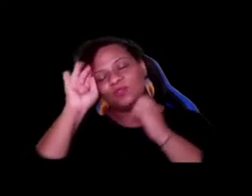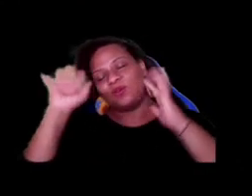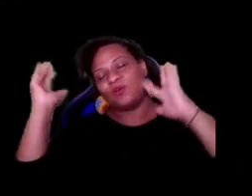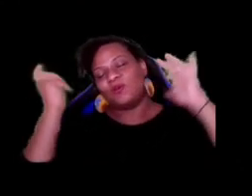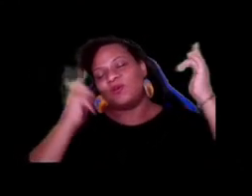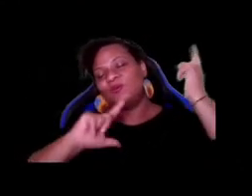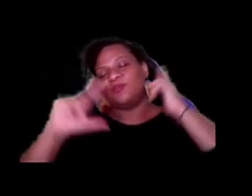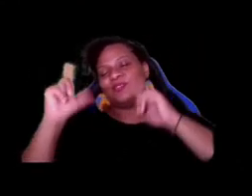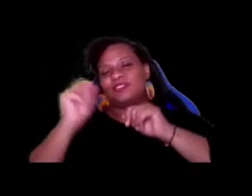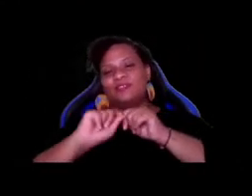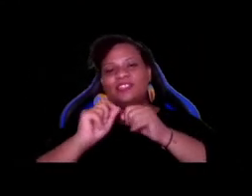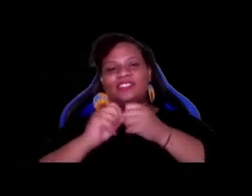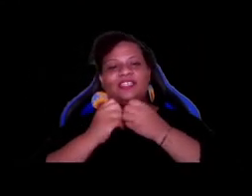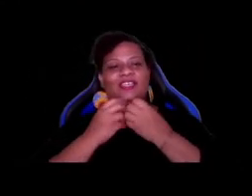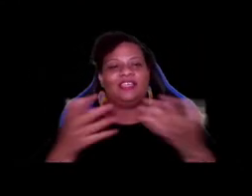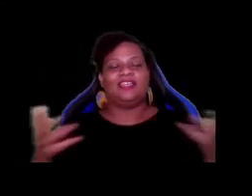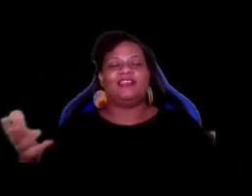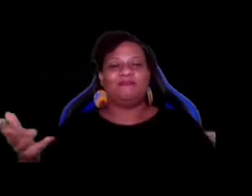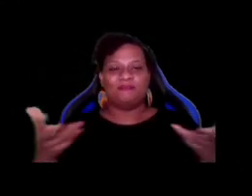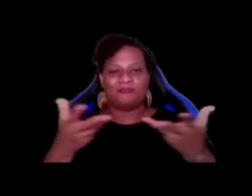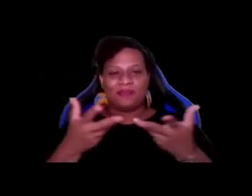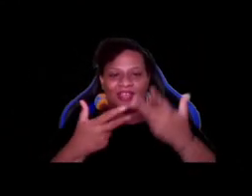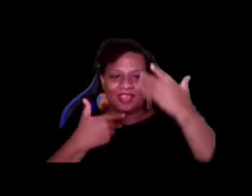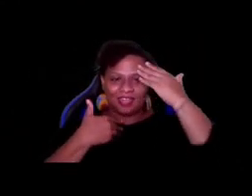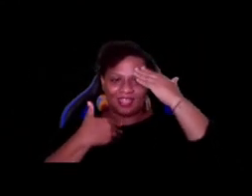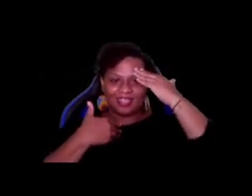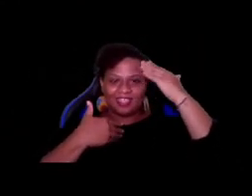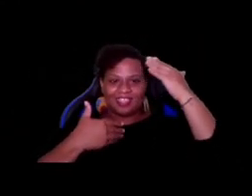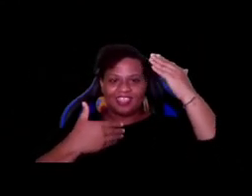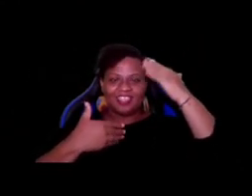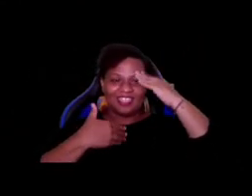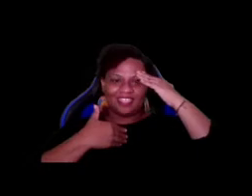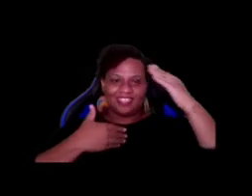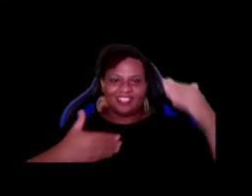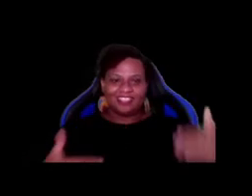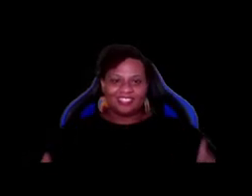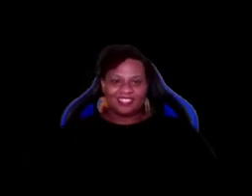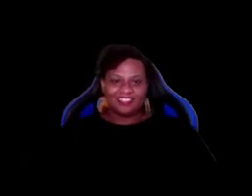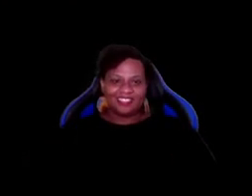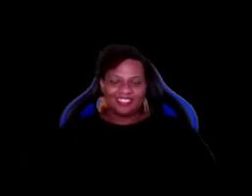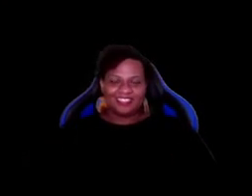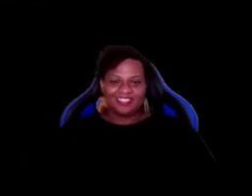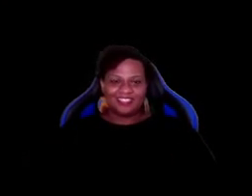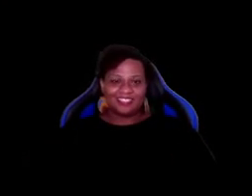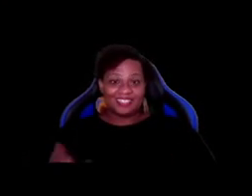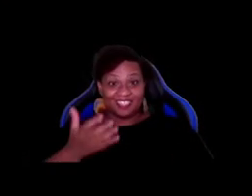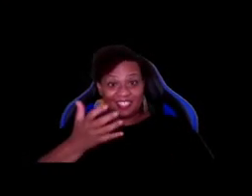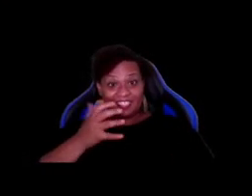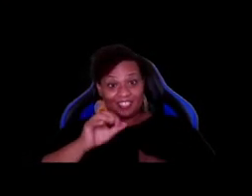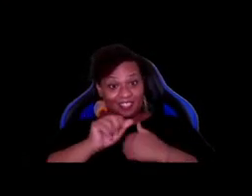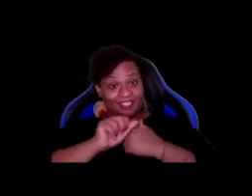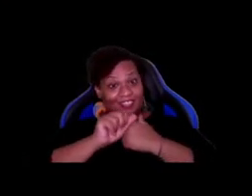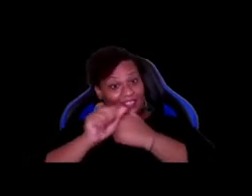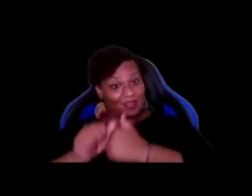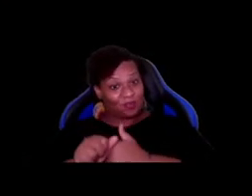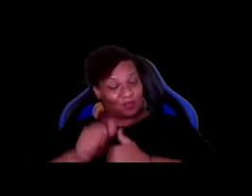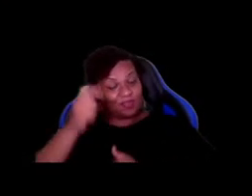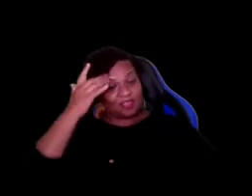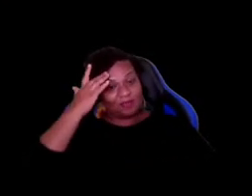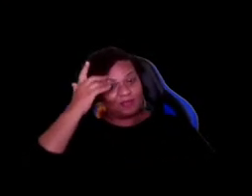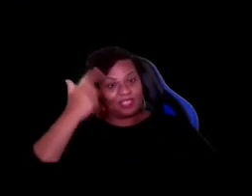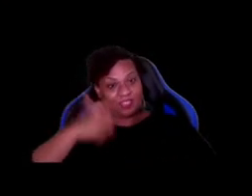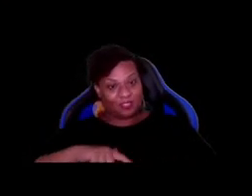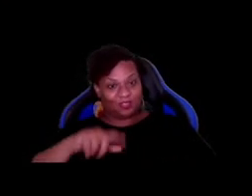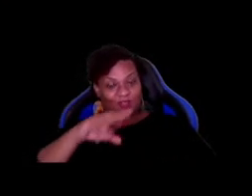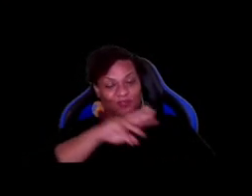realizações. Valeu. Maravilha. Pessoal. Gratidão, mestras. Quem quiser acompanhar a mestra amanhã também, novamente, ela vai